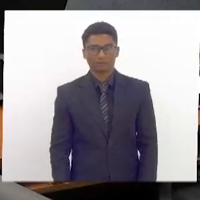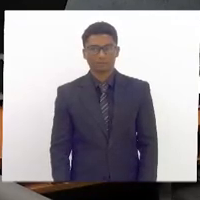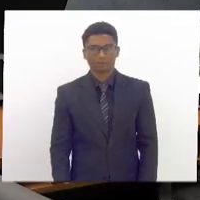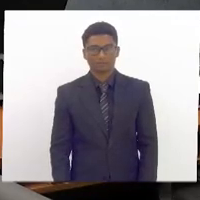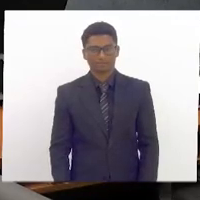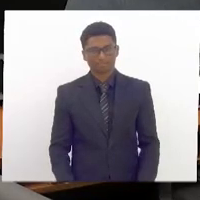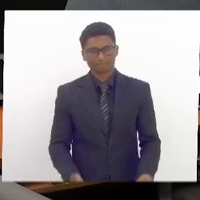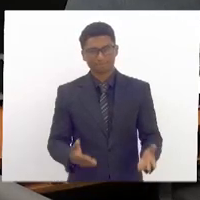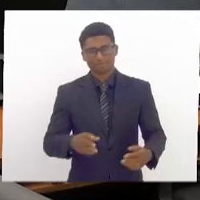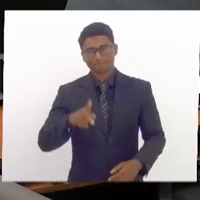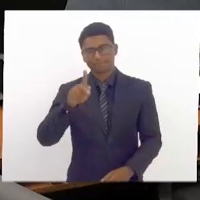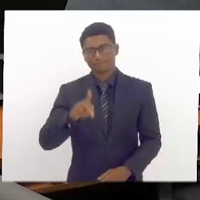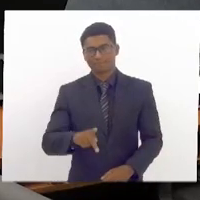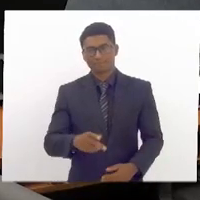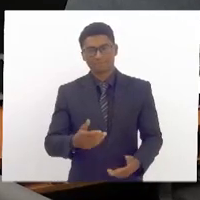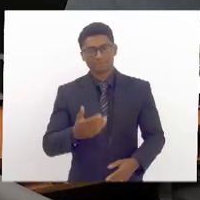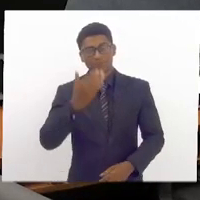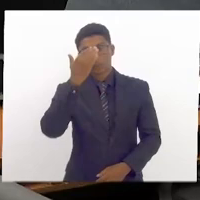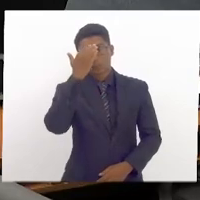Senhor presidente, agradeço